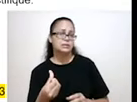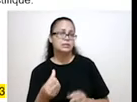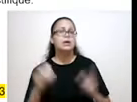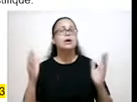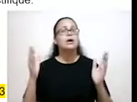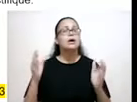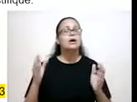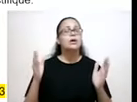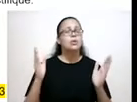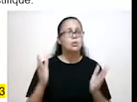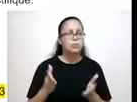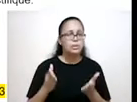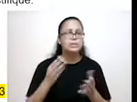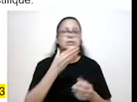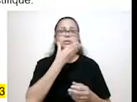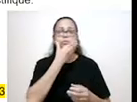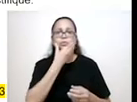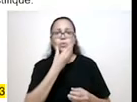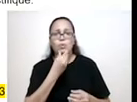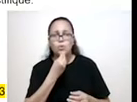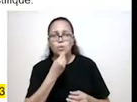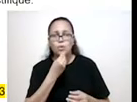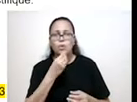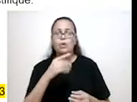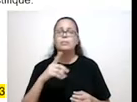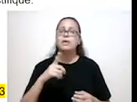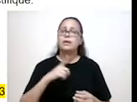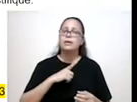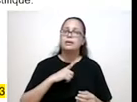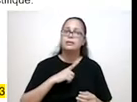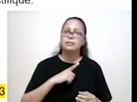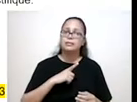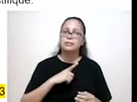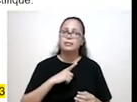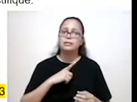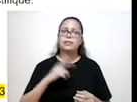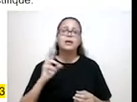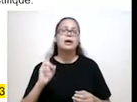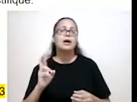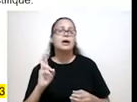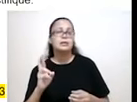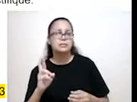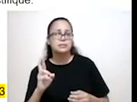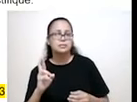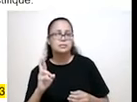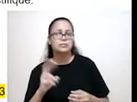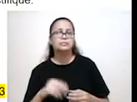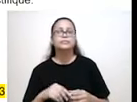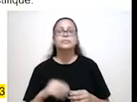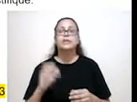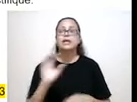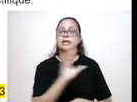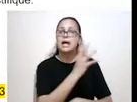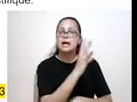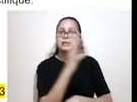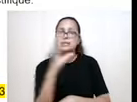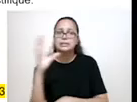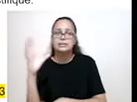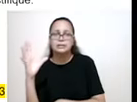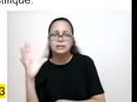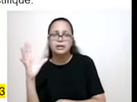homem se faz através da posse da razão. Se as árvores e bestas selvagens crescem, os